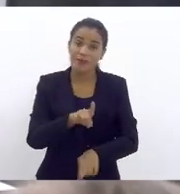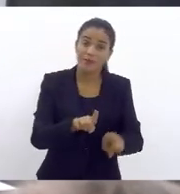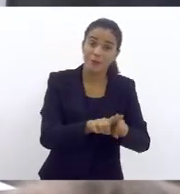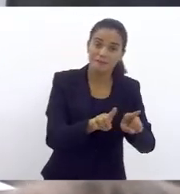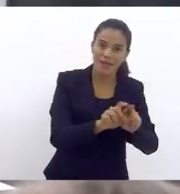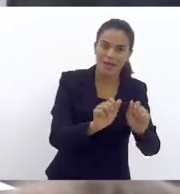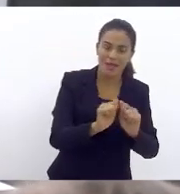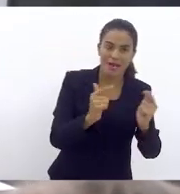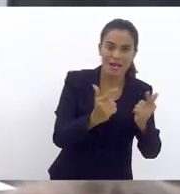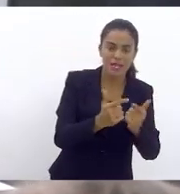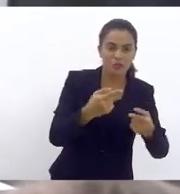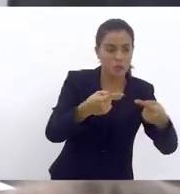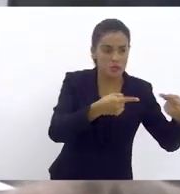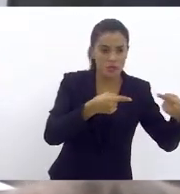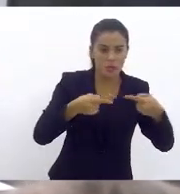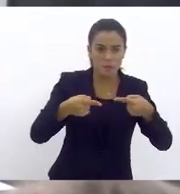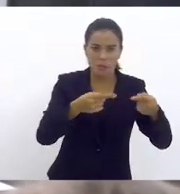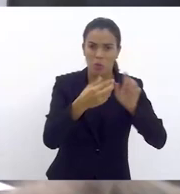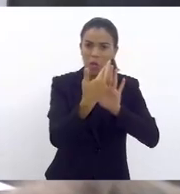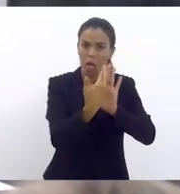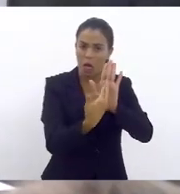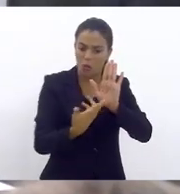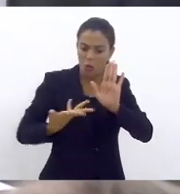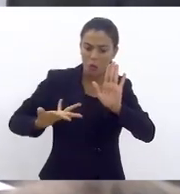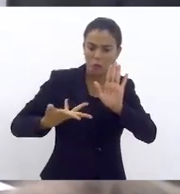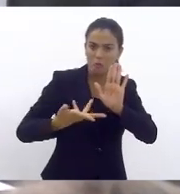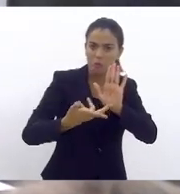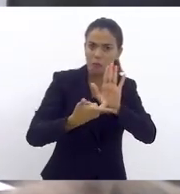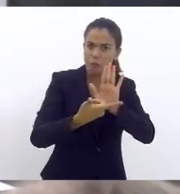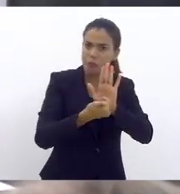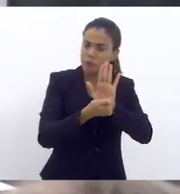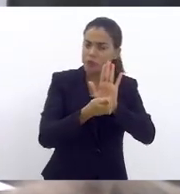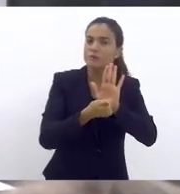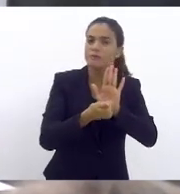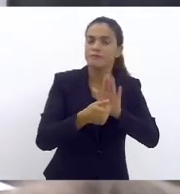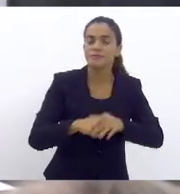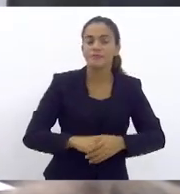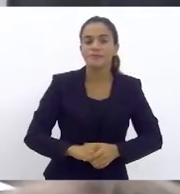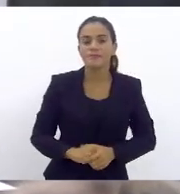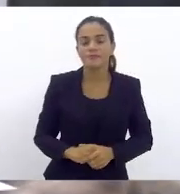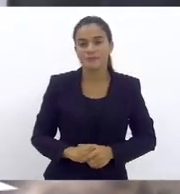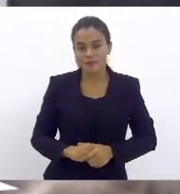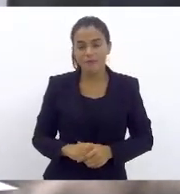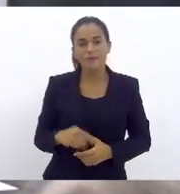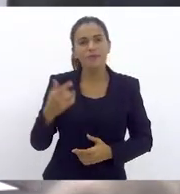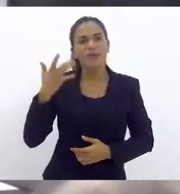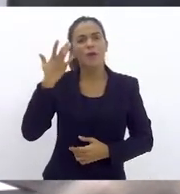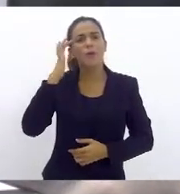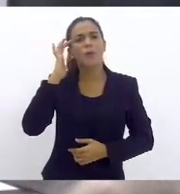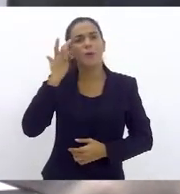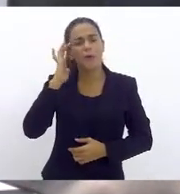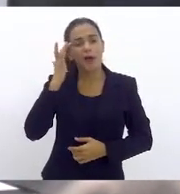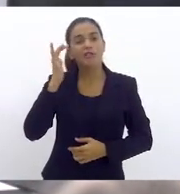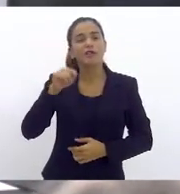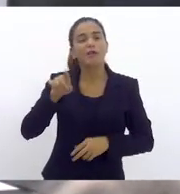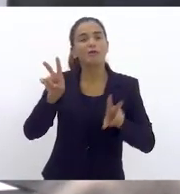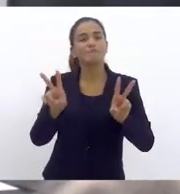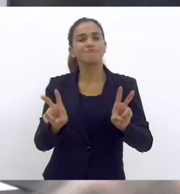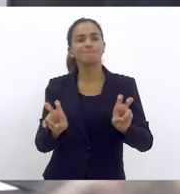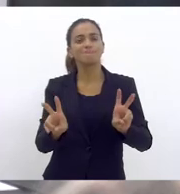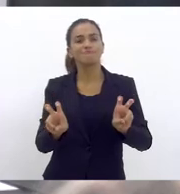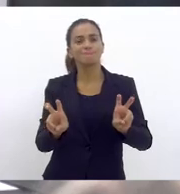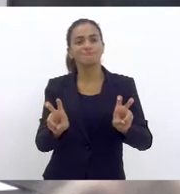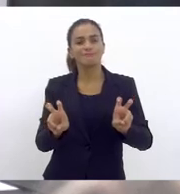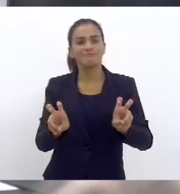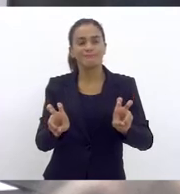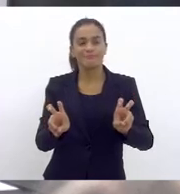uma discussão bastante avançada inclusive com um relatório bastante detalhado bastante eu acho que essa uma questão que eu colocaria